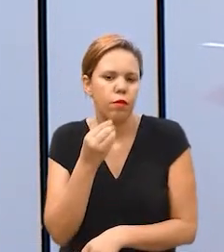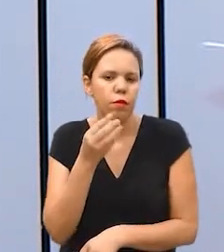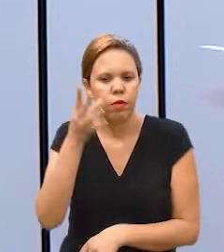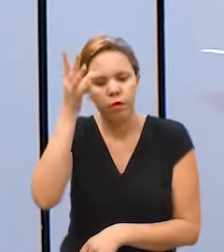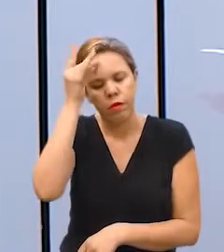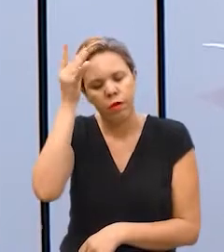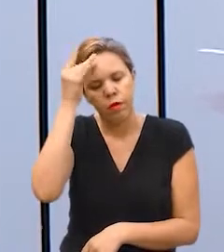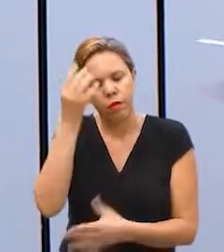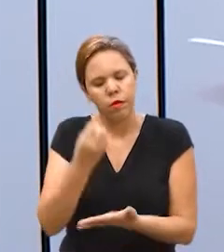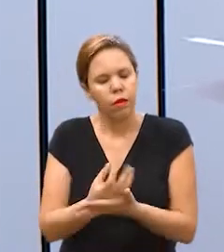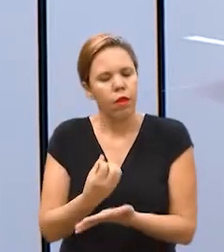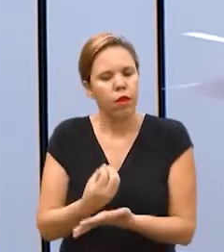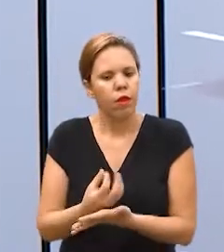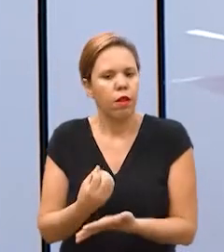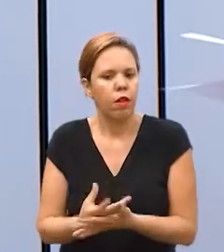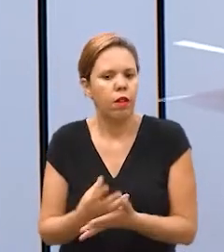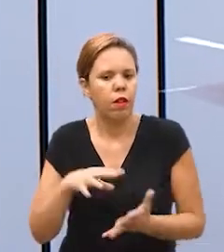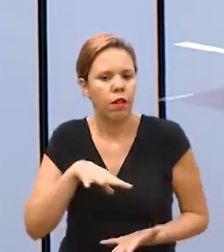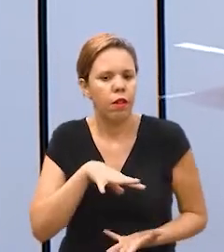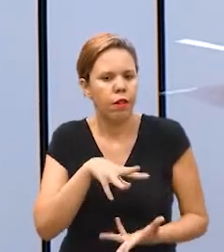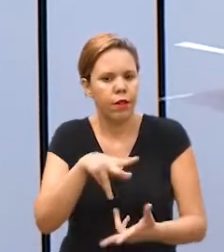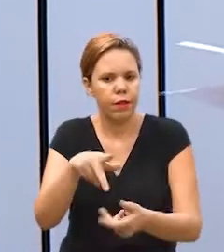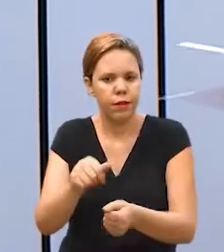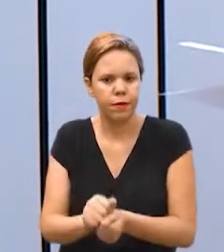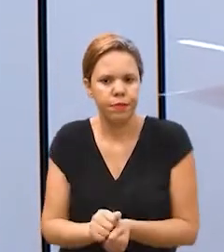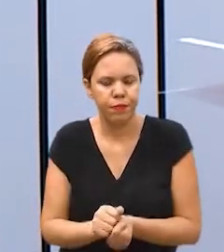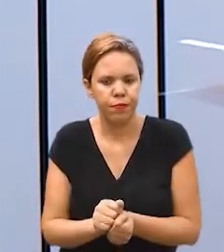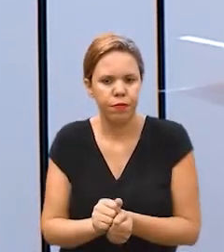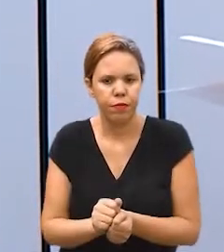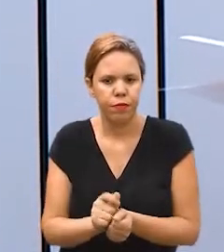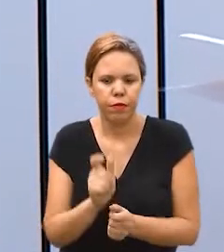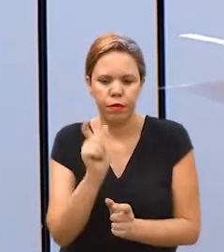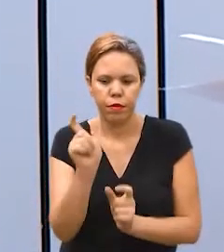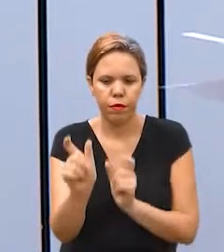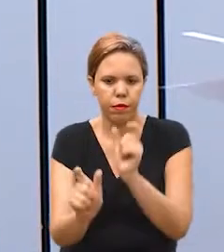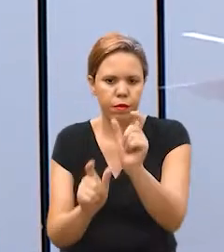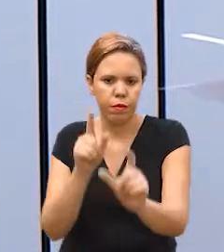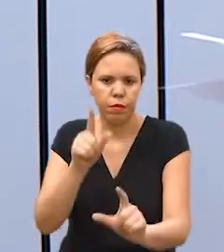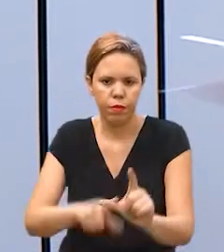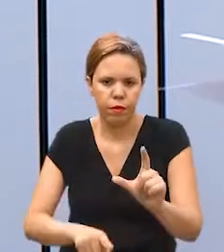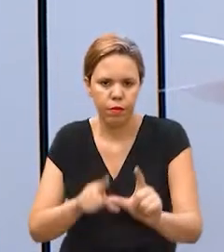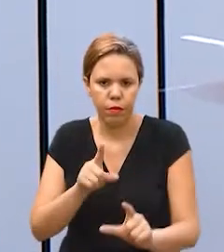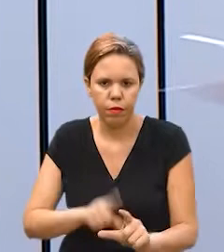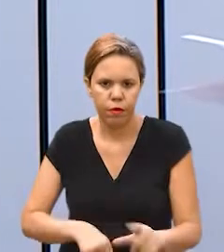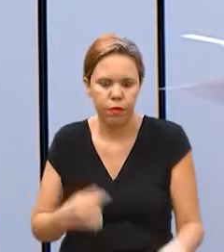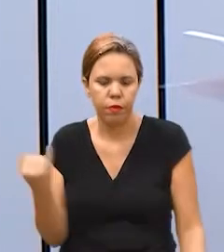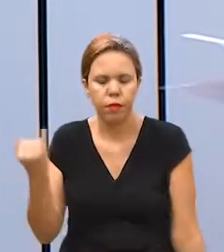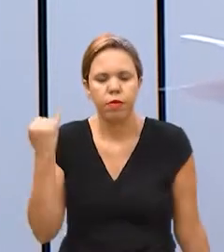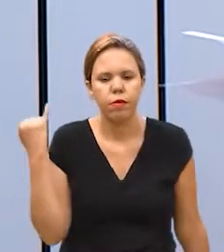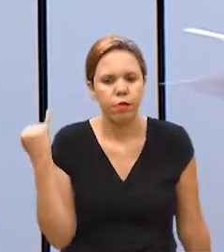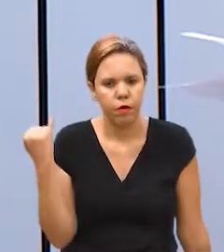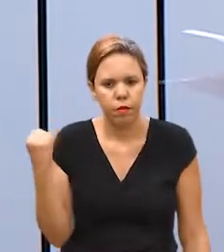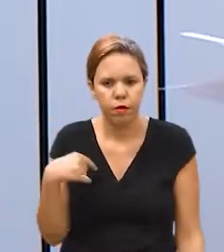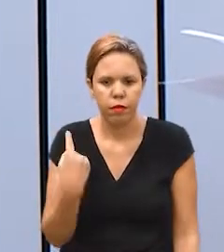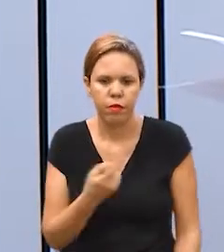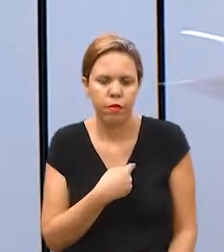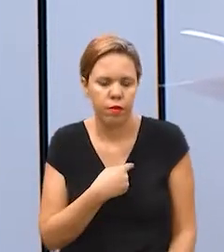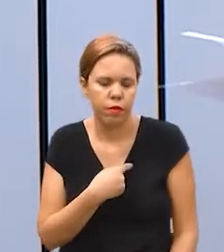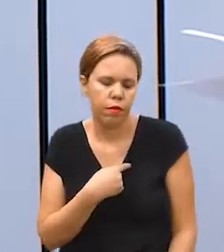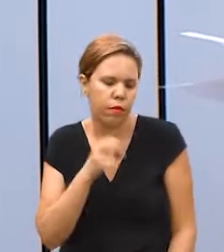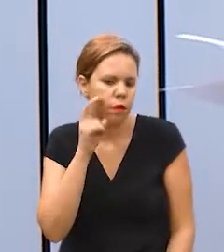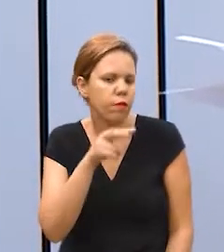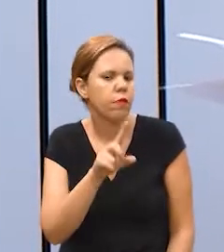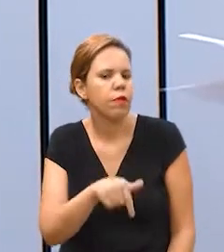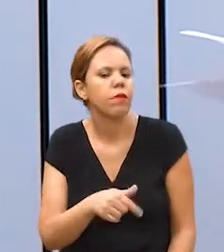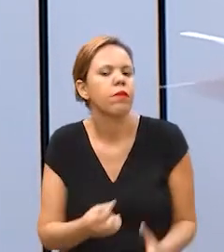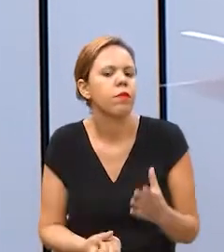se alfabetizar, e no mundo em que a palavra, a letra, a escrita é tão importante, a gente vê que